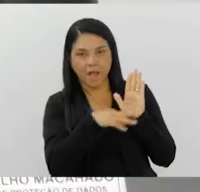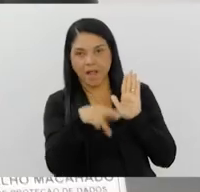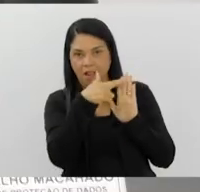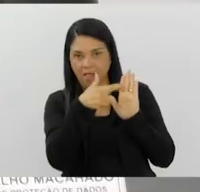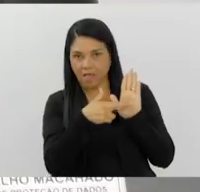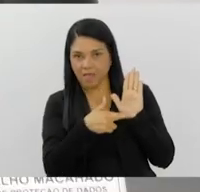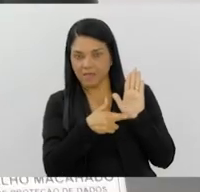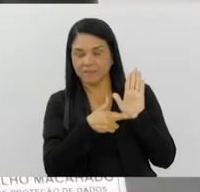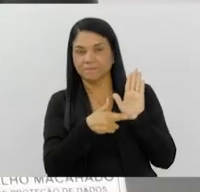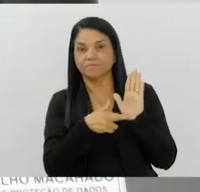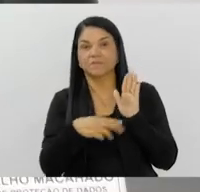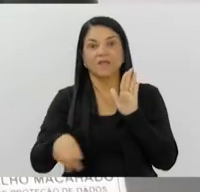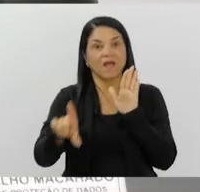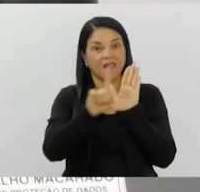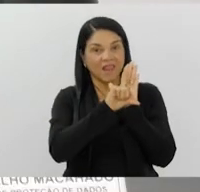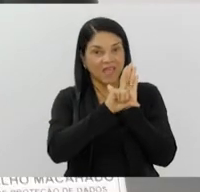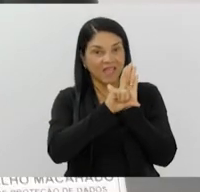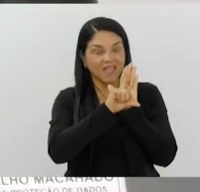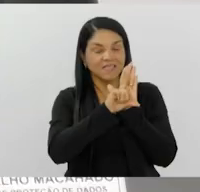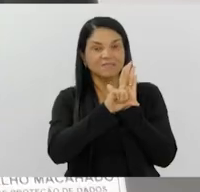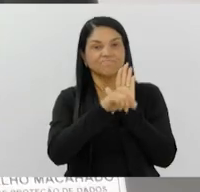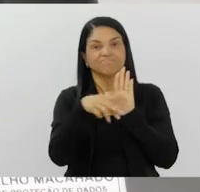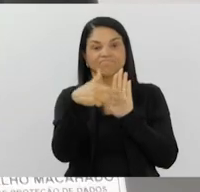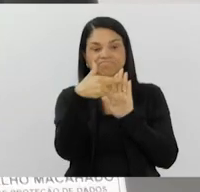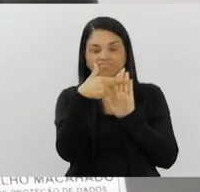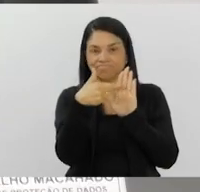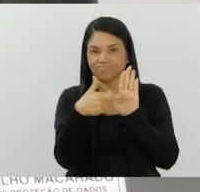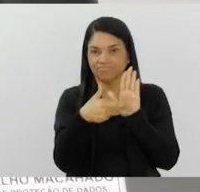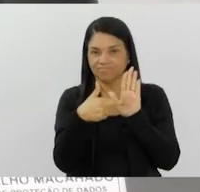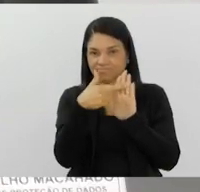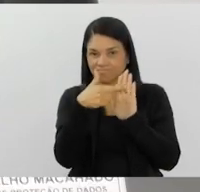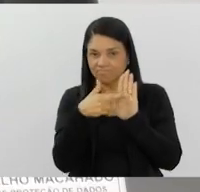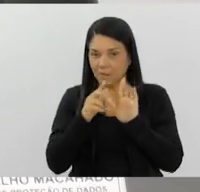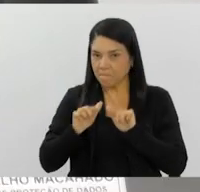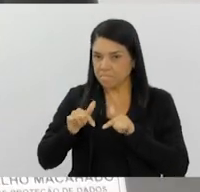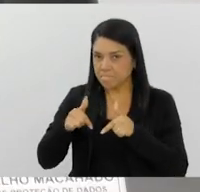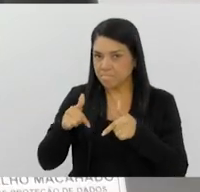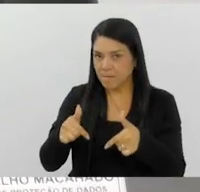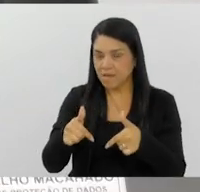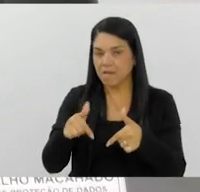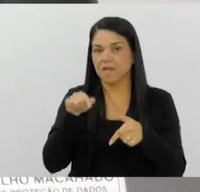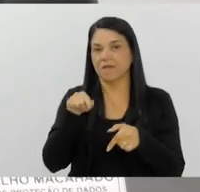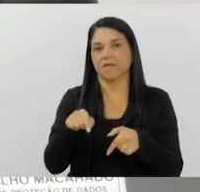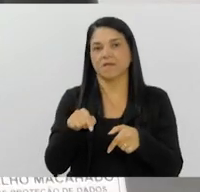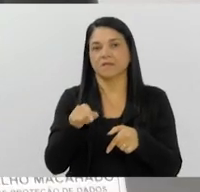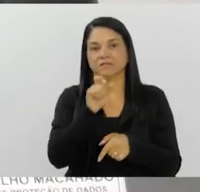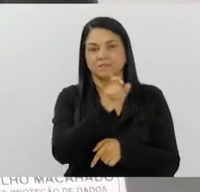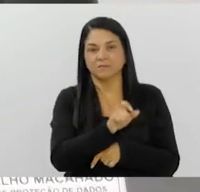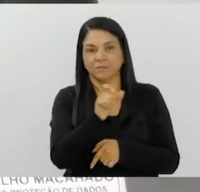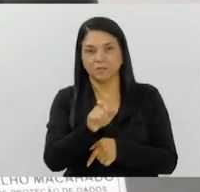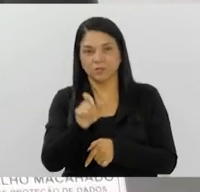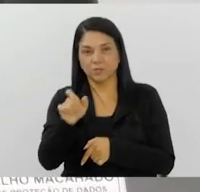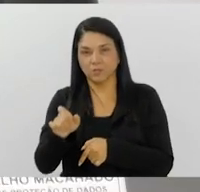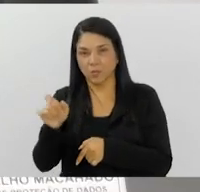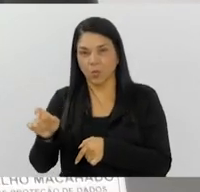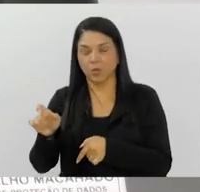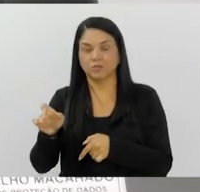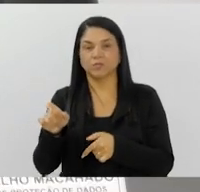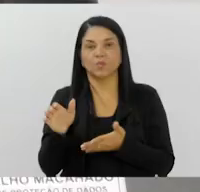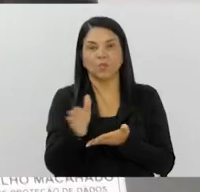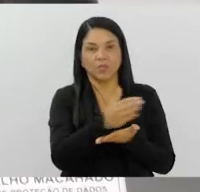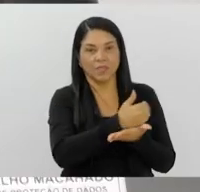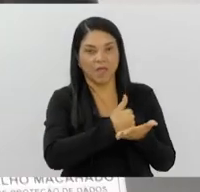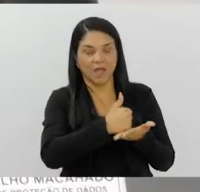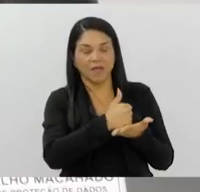que assim e é regulamentar eh eh e for aplicável então a esses casos de tratamento de dados pessoais que tem a finalidade de